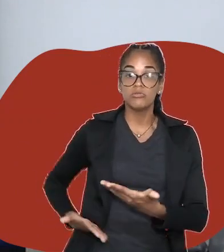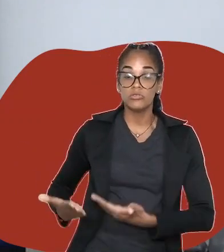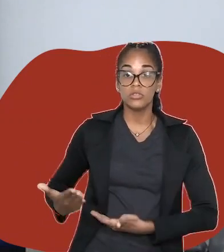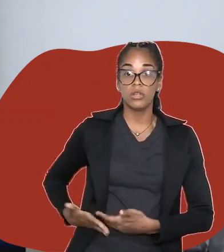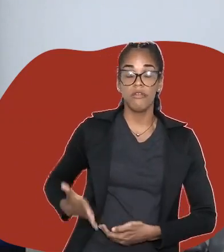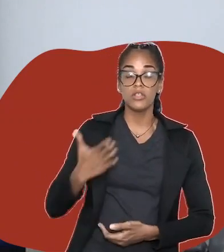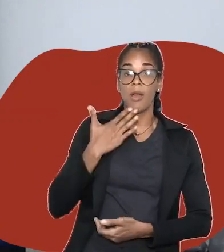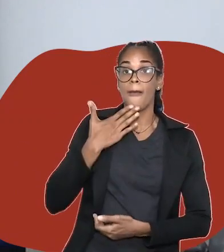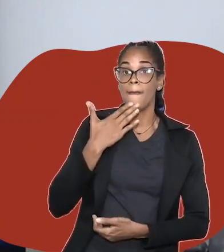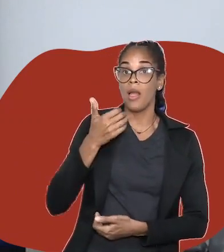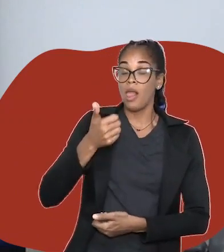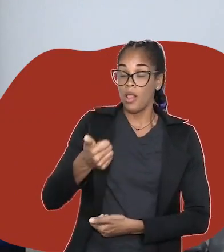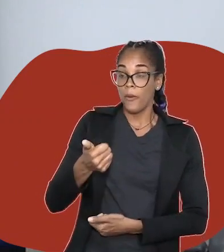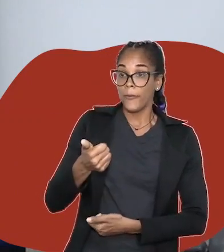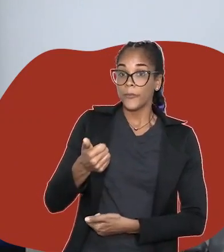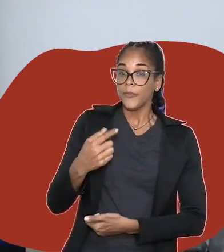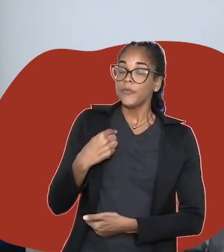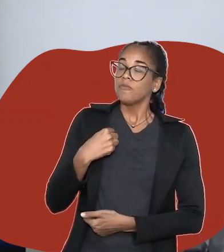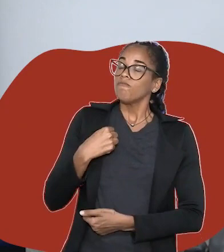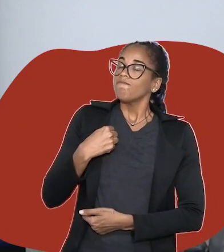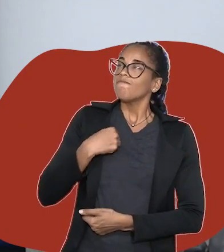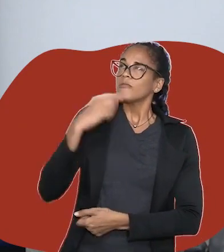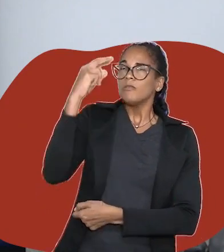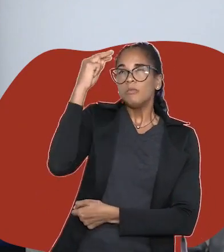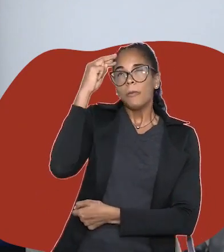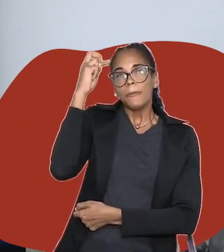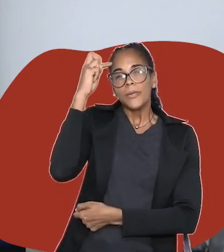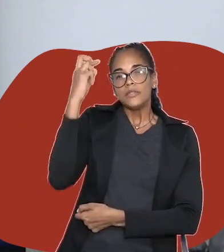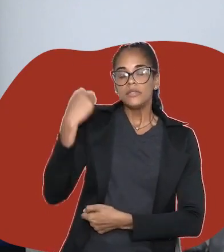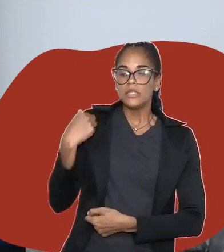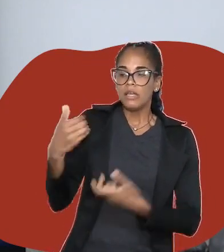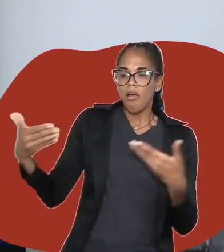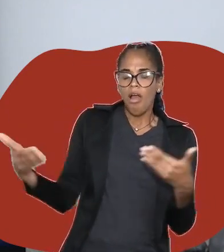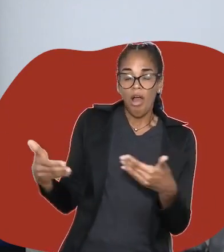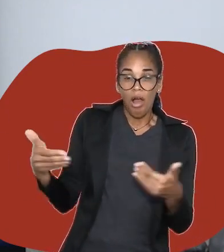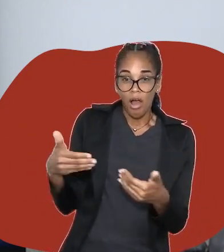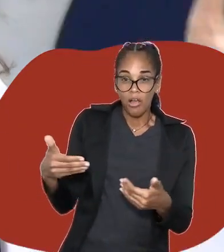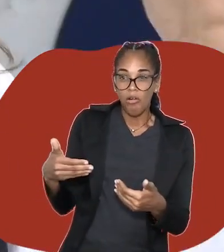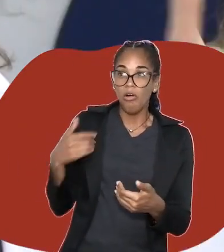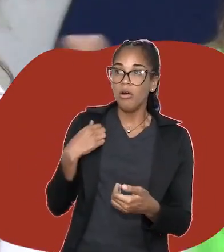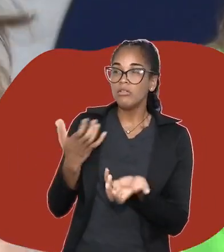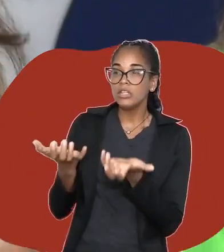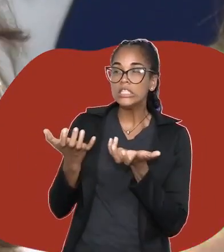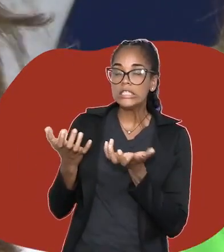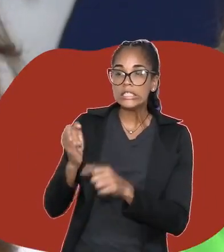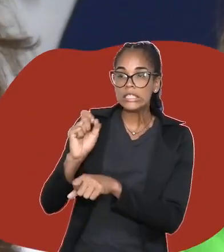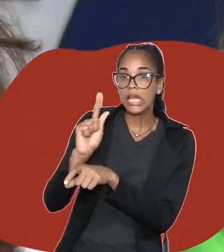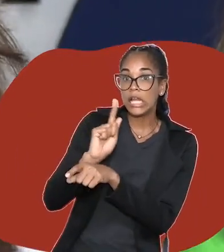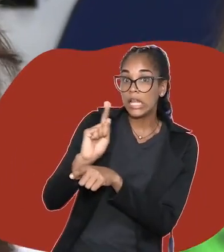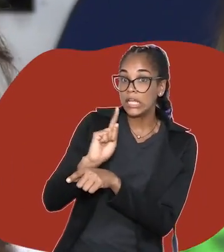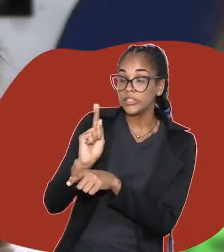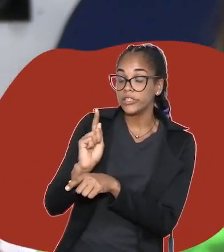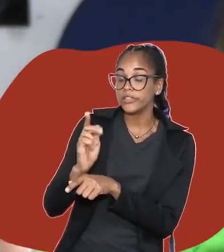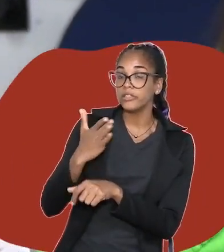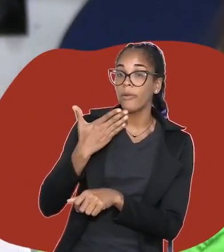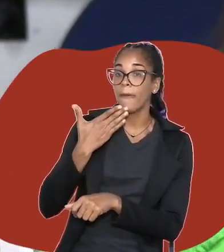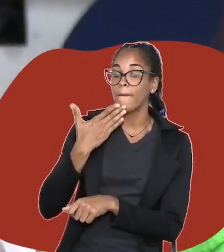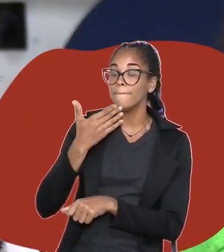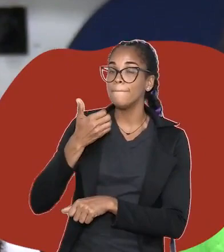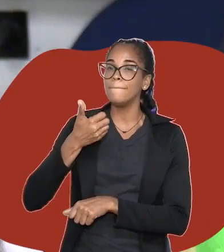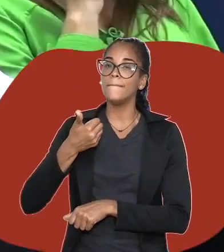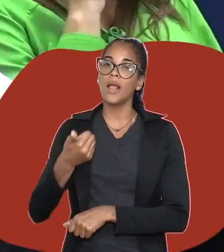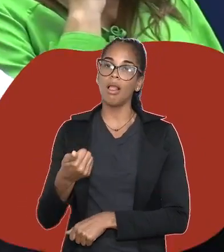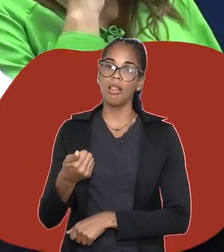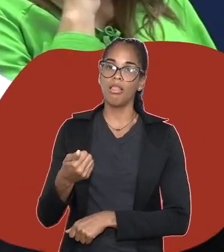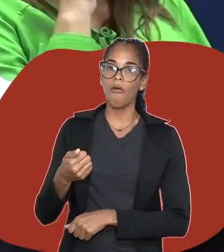uma prestação de um serviço público de melhor qualidade. E eu penso que o que nós demandamos nesse momento da